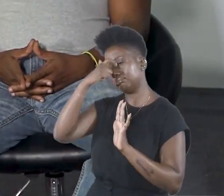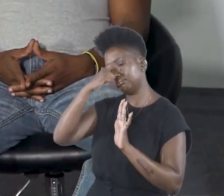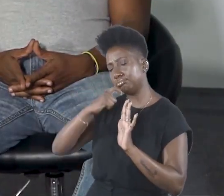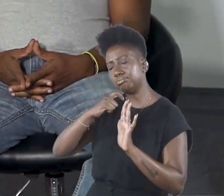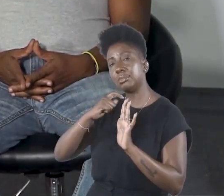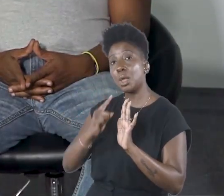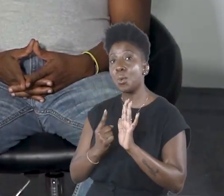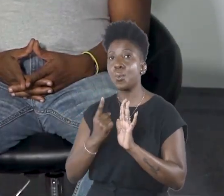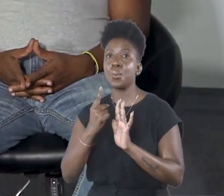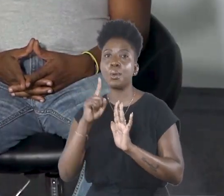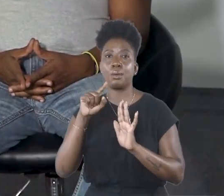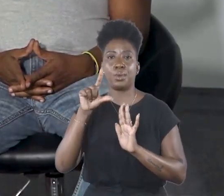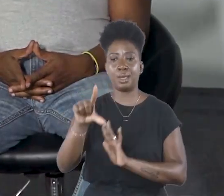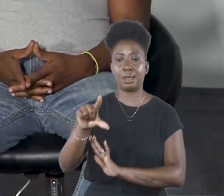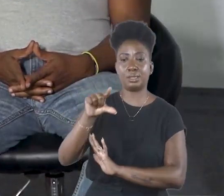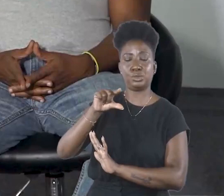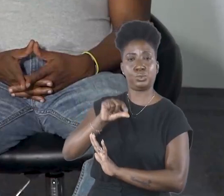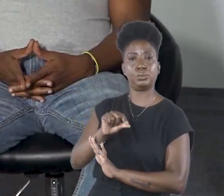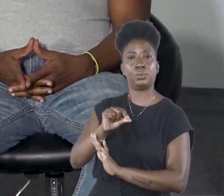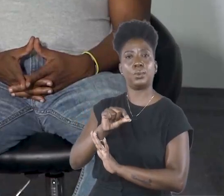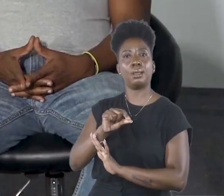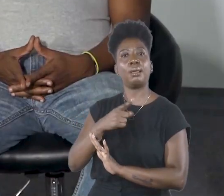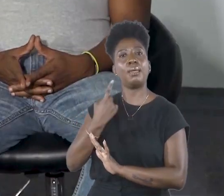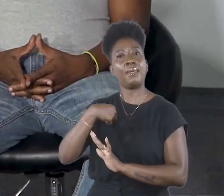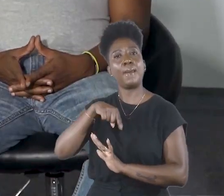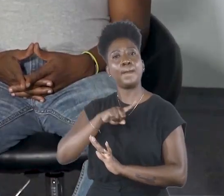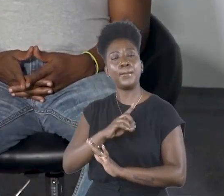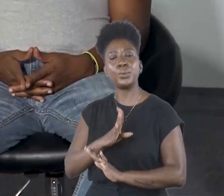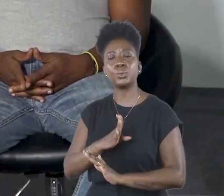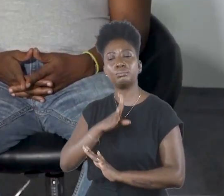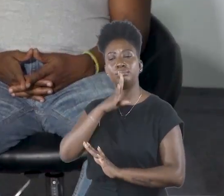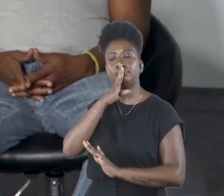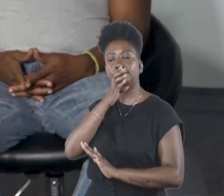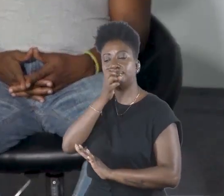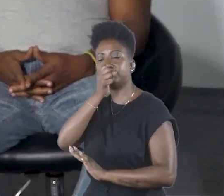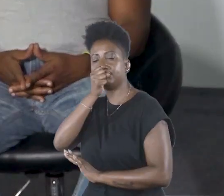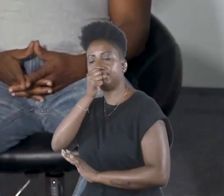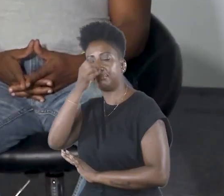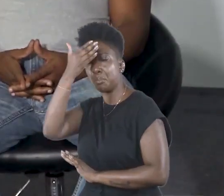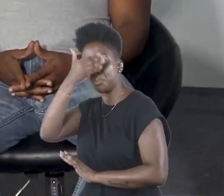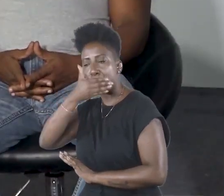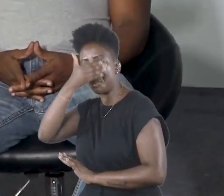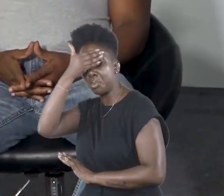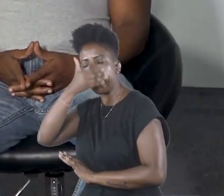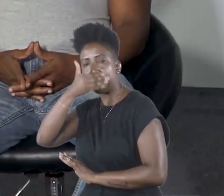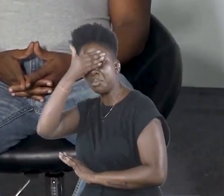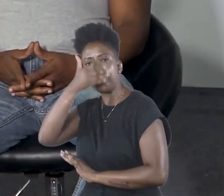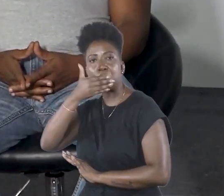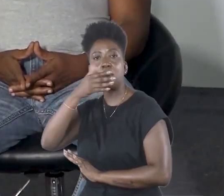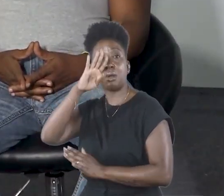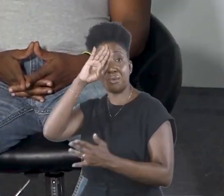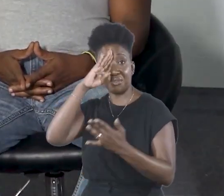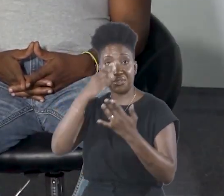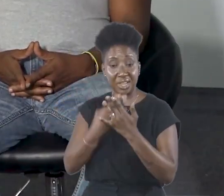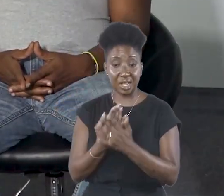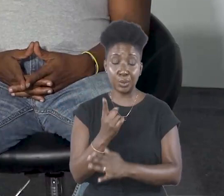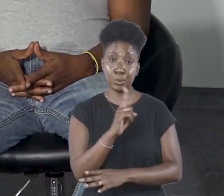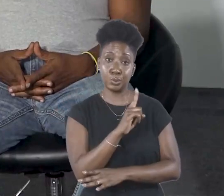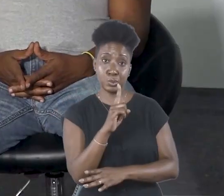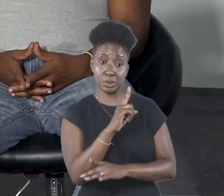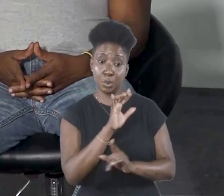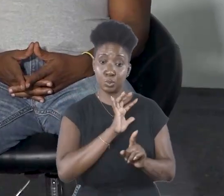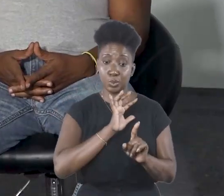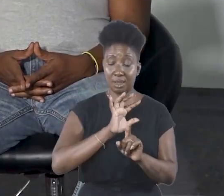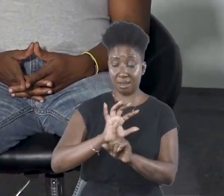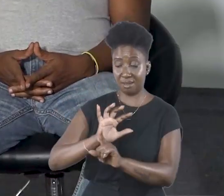forma para que esses rótulos eles estejam esquecidos e a gente possa ativar realmente a nossa